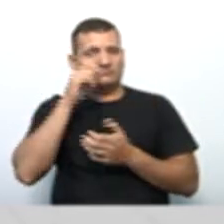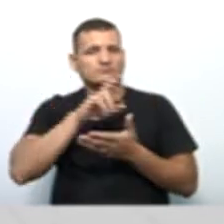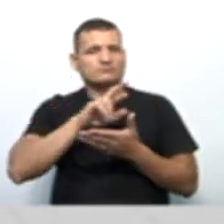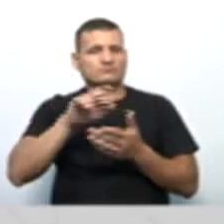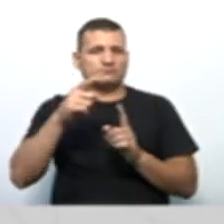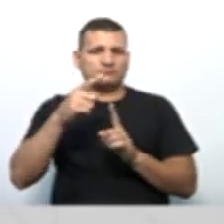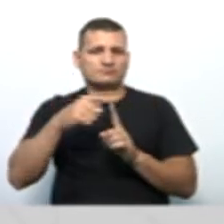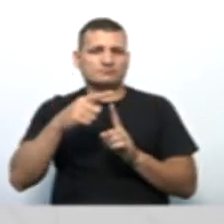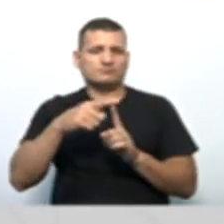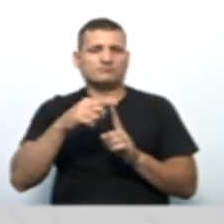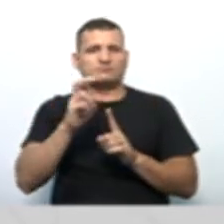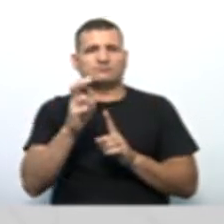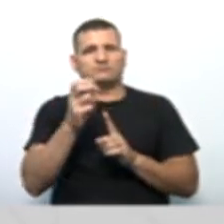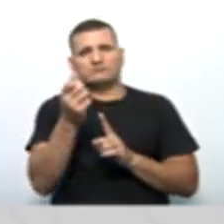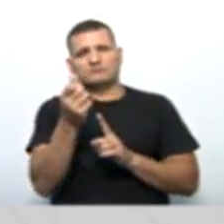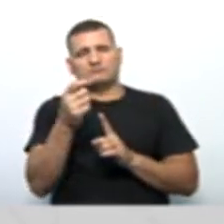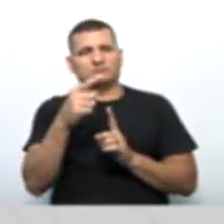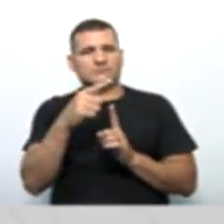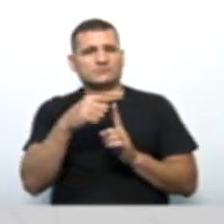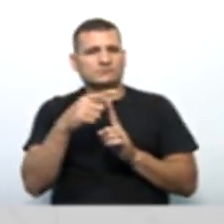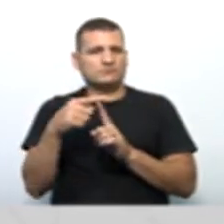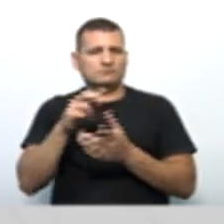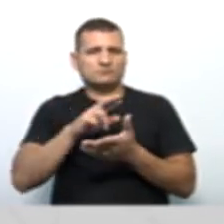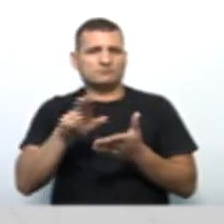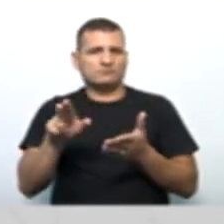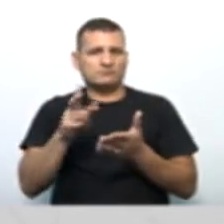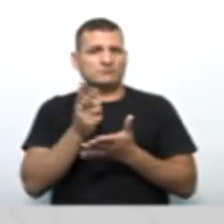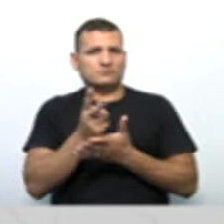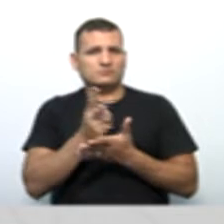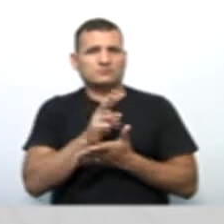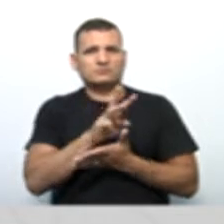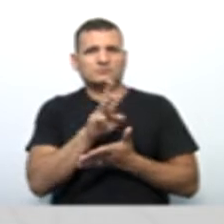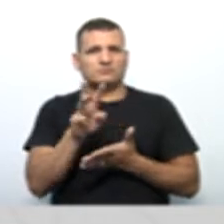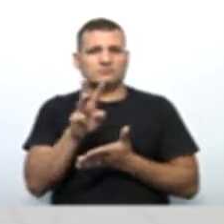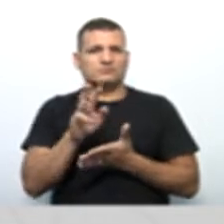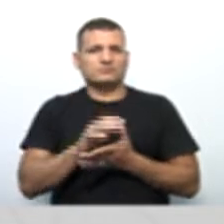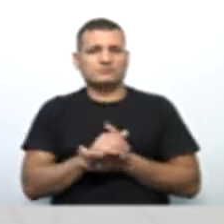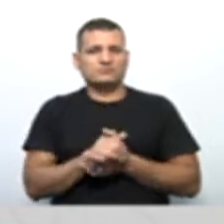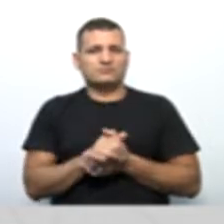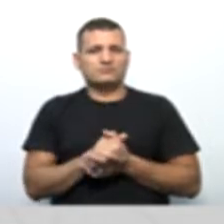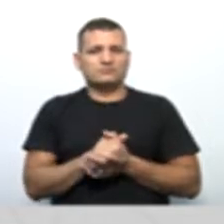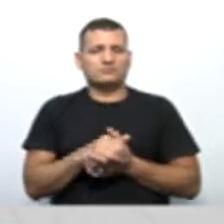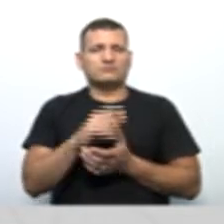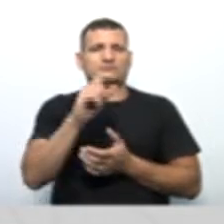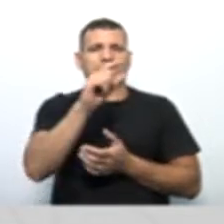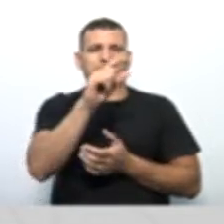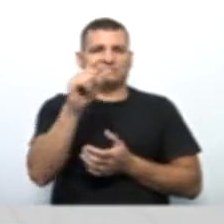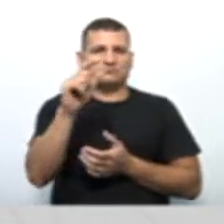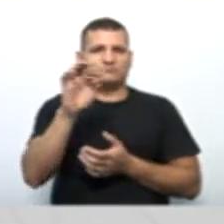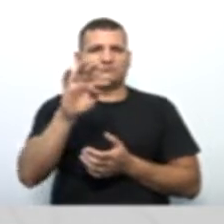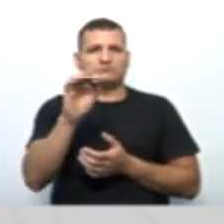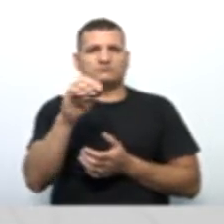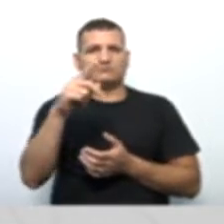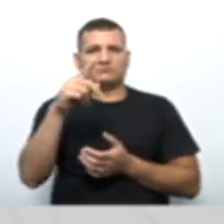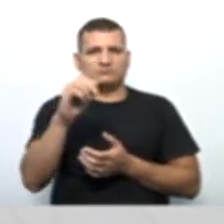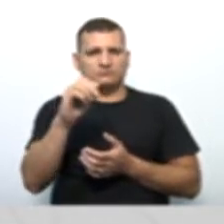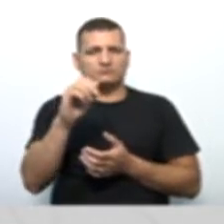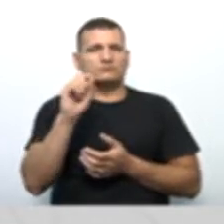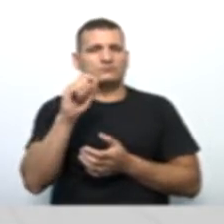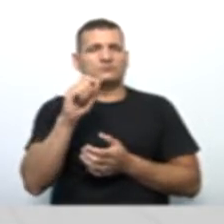pelas 15 seis tipos diferentes para o mesmo site que o colocou no topo é que ele colocou o logotipo